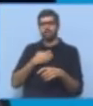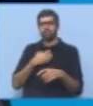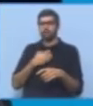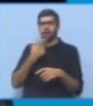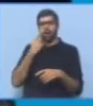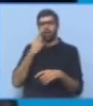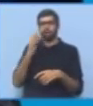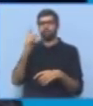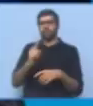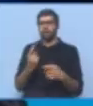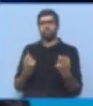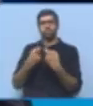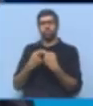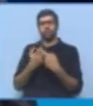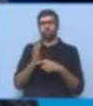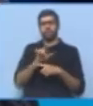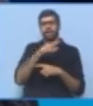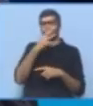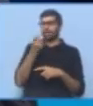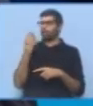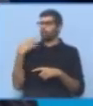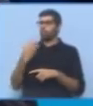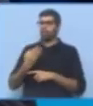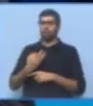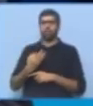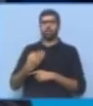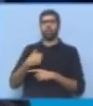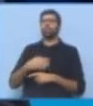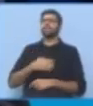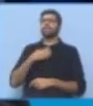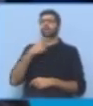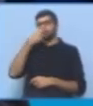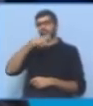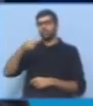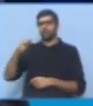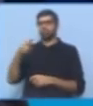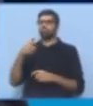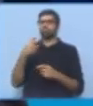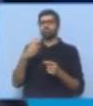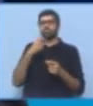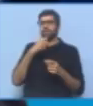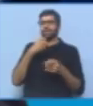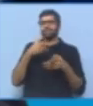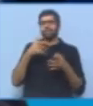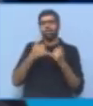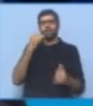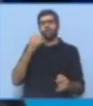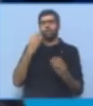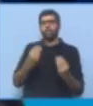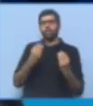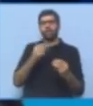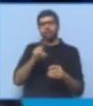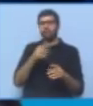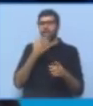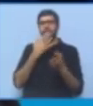exemplo, ela acabou de dizer há pouco, eu acho que o ser humano tendencialmente é bom. Isto é